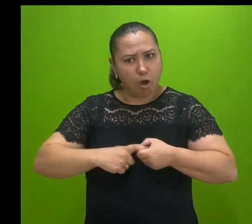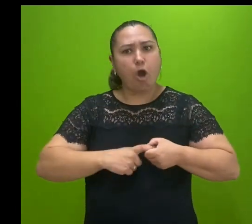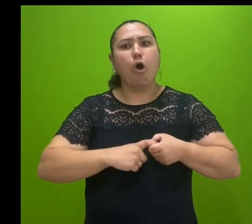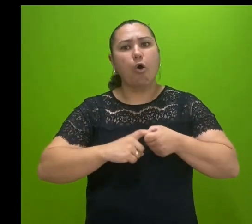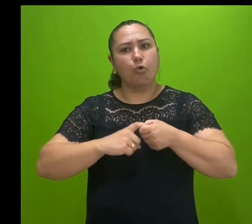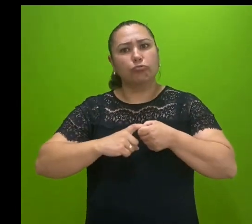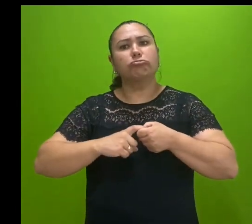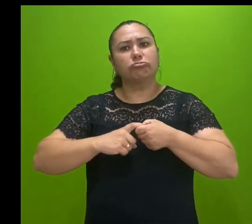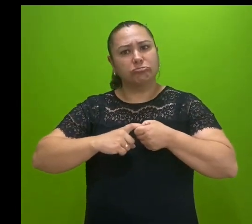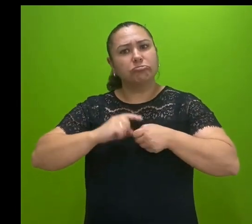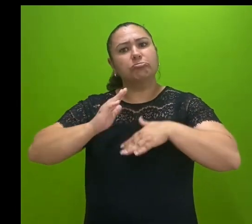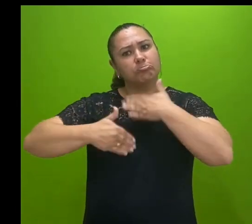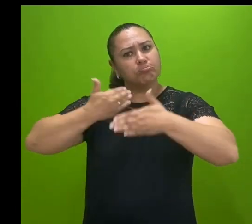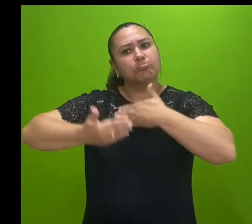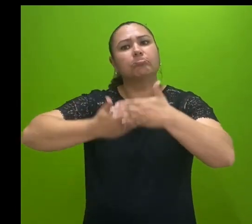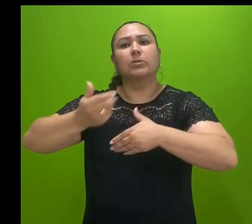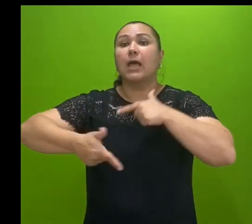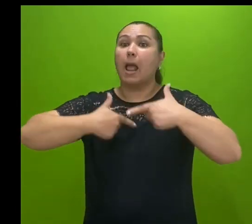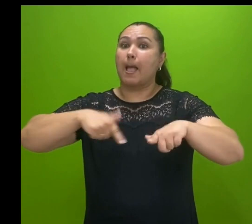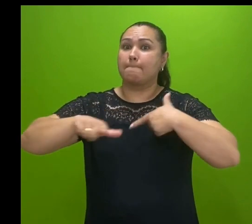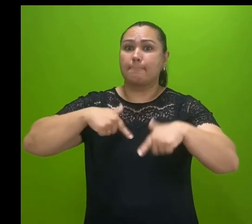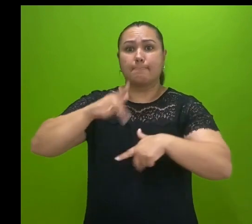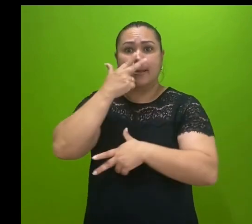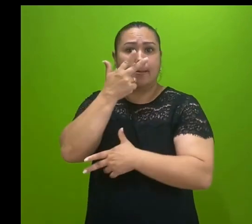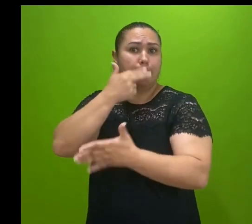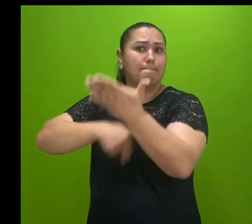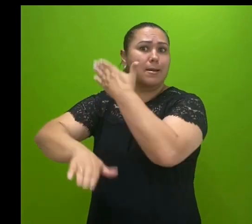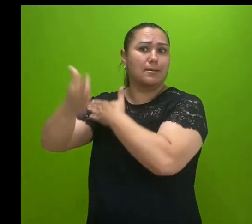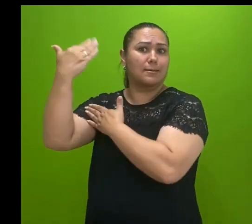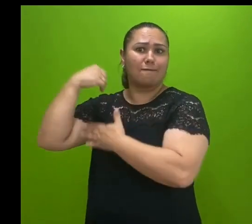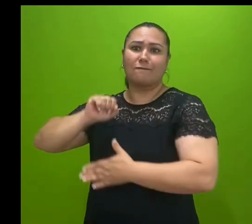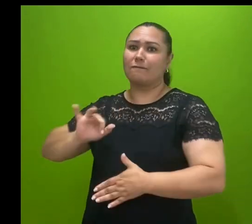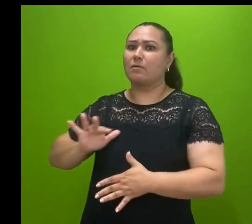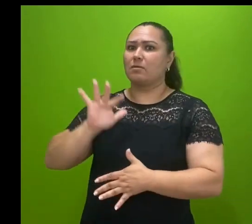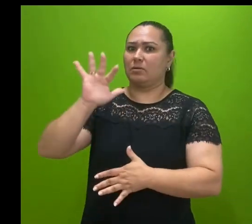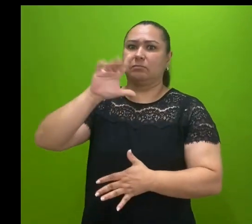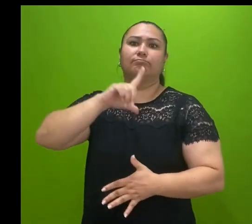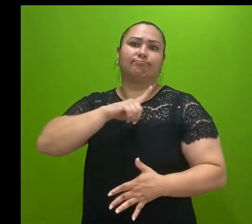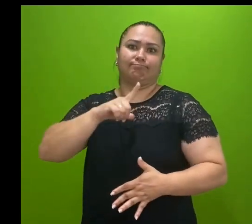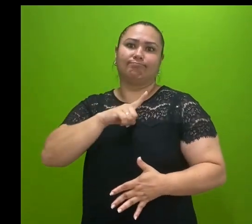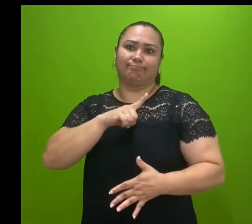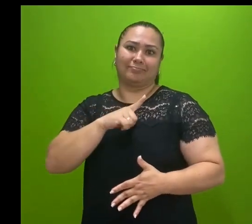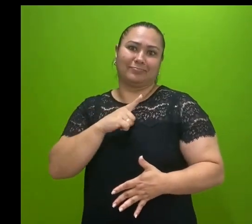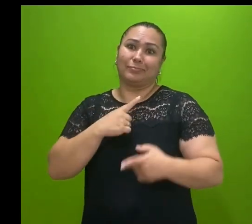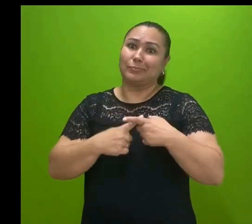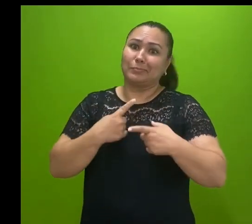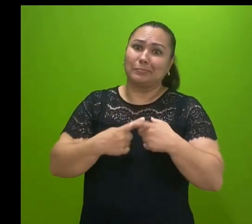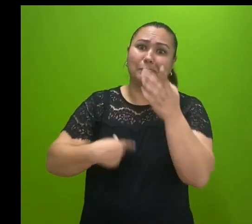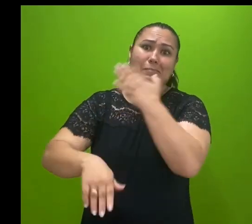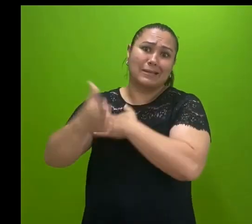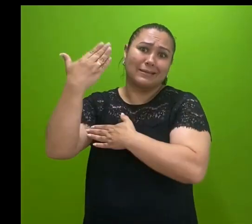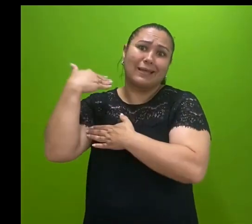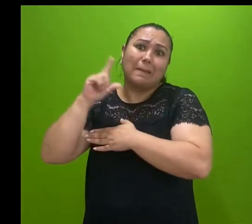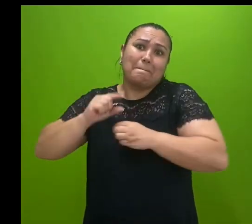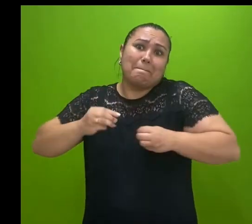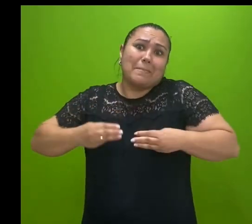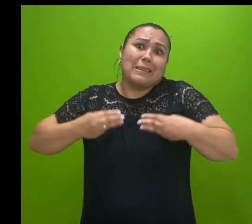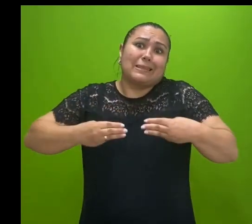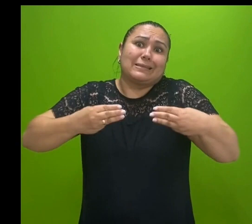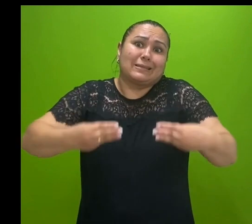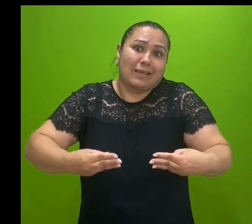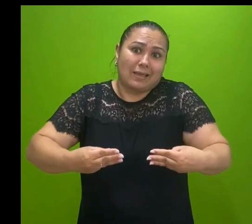espera que agora ela volte a ter todo o trabalho que um dia ela teve, né? Toda a valorização que um dia ela